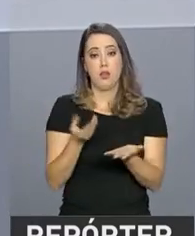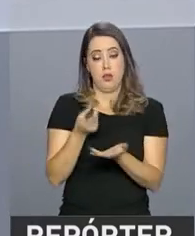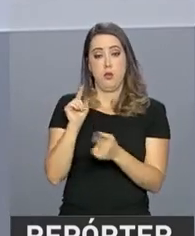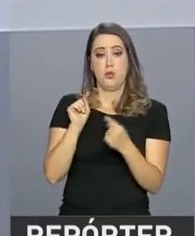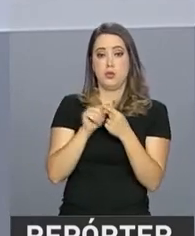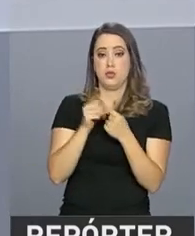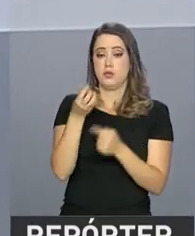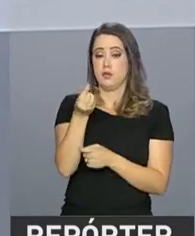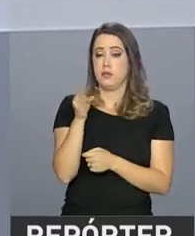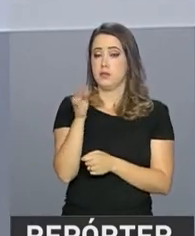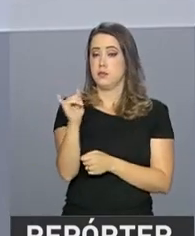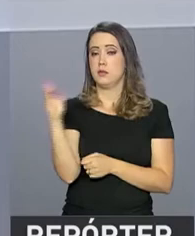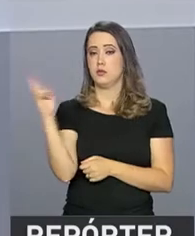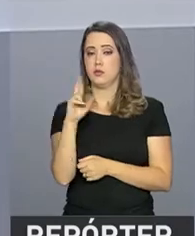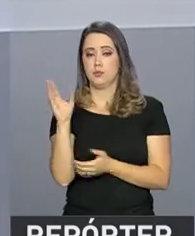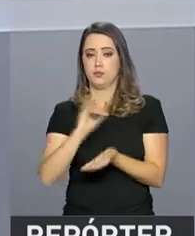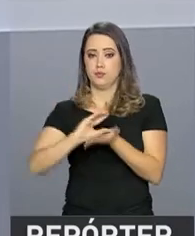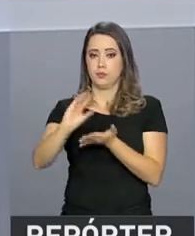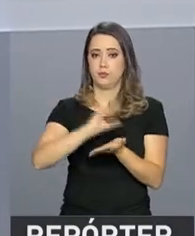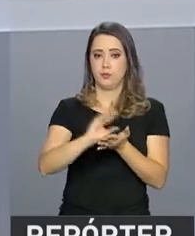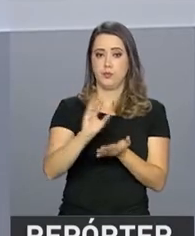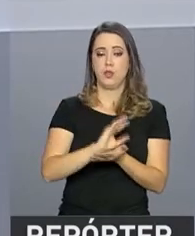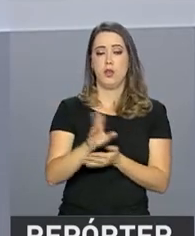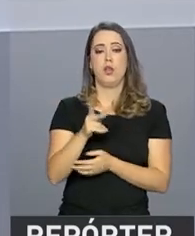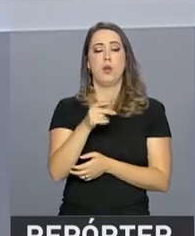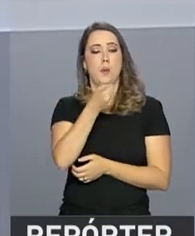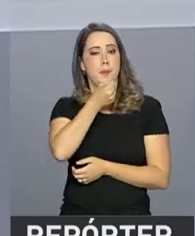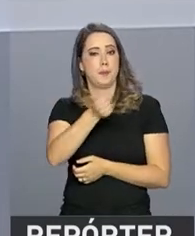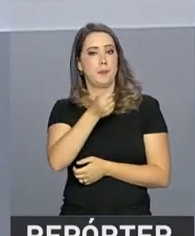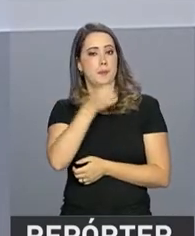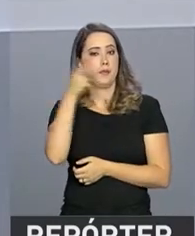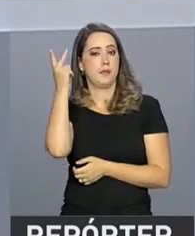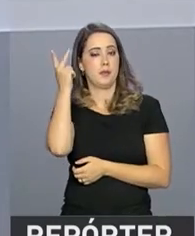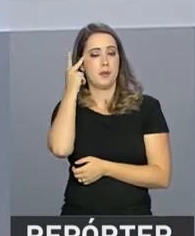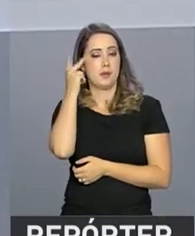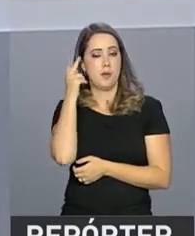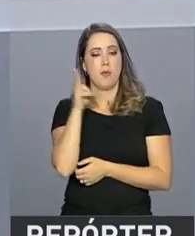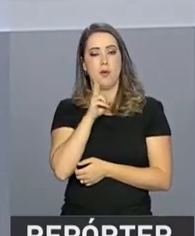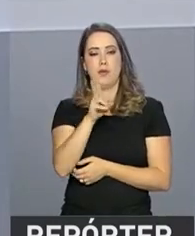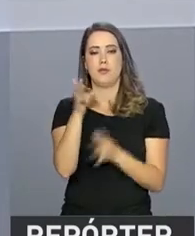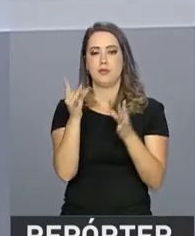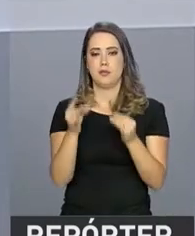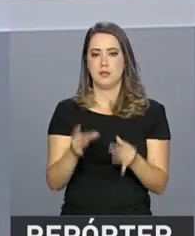repórter Paulo La Salve está lá na Bovespa acompanhando tudo e traz mais informações.